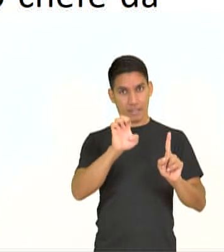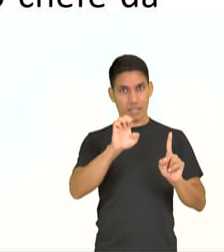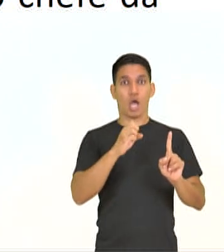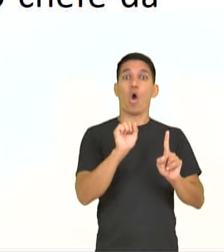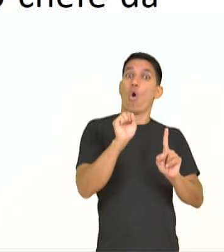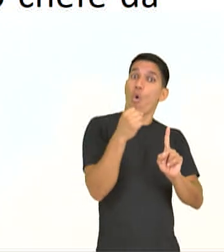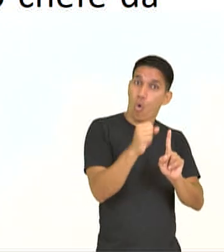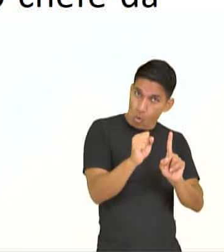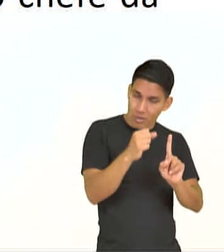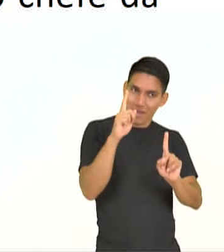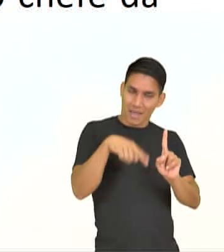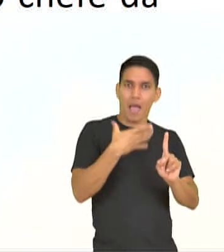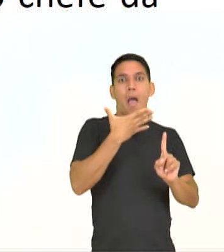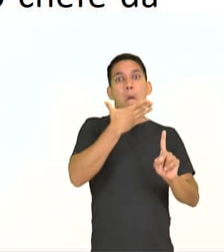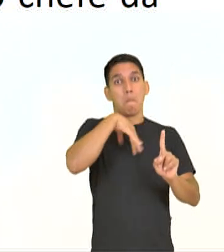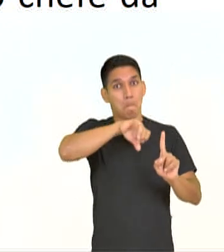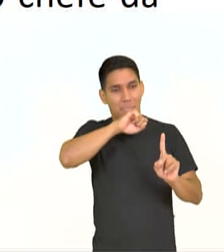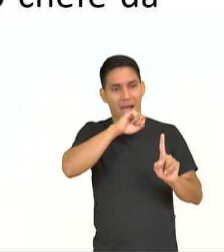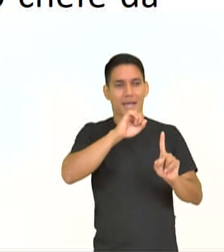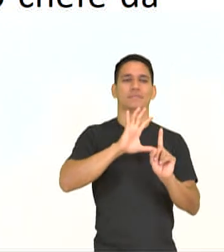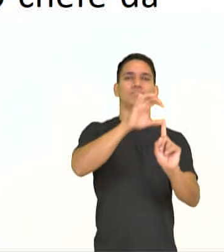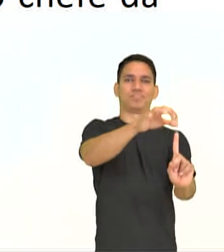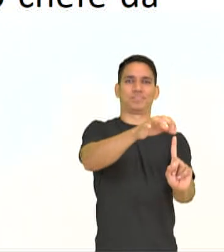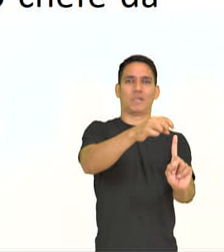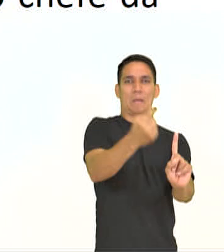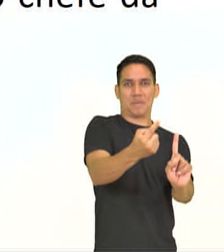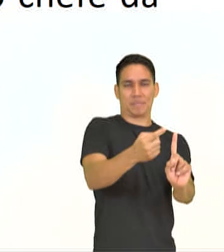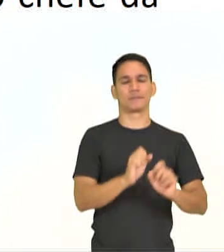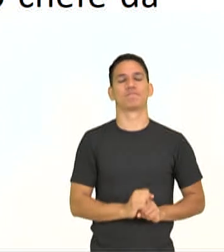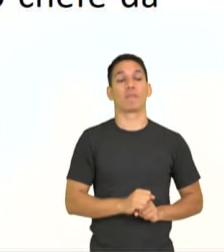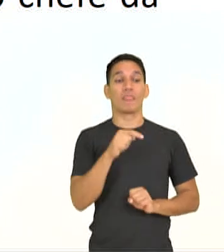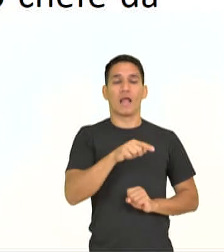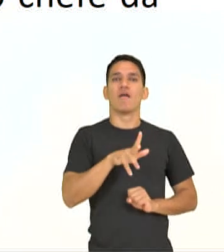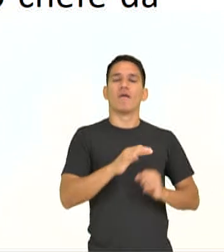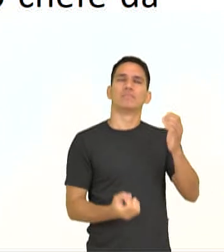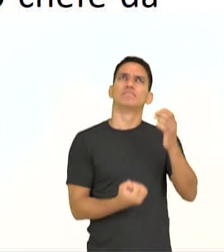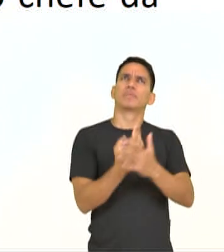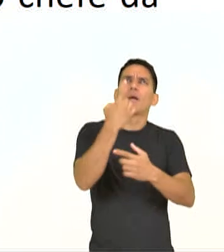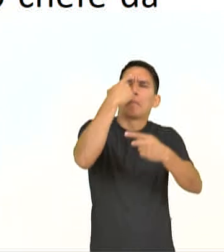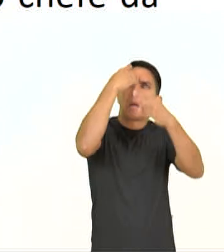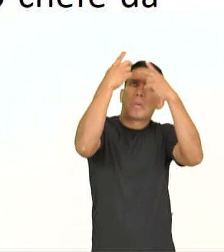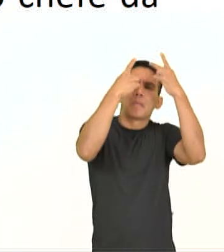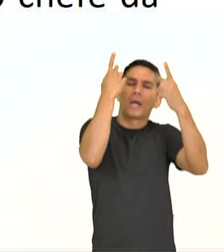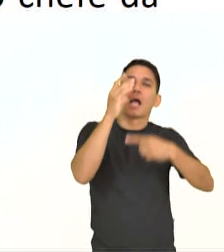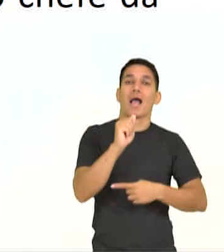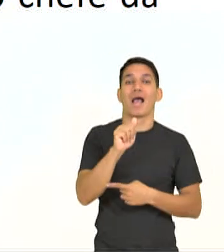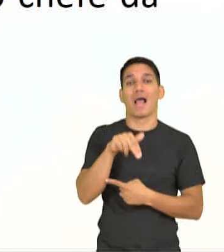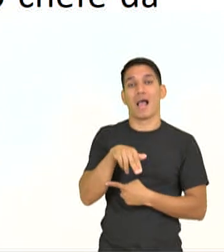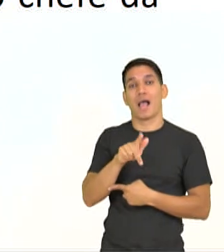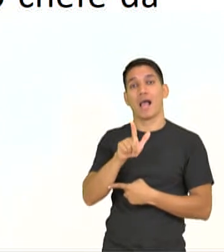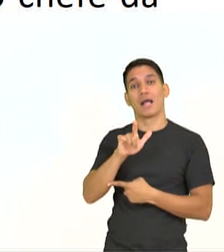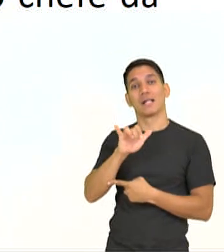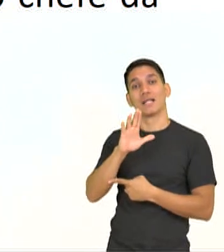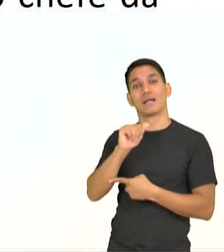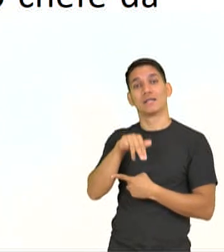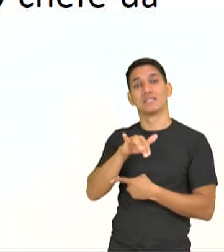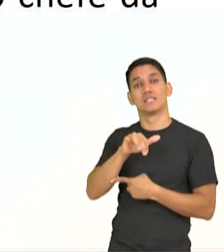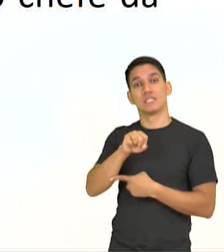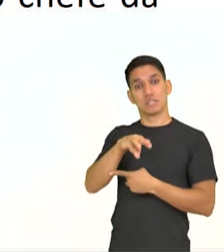aliás era o pai da Elizabeth I, ele vai construir a ideia do anglicanismo, onde ele utiliza